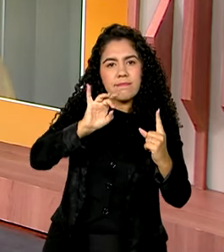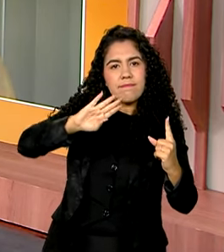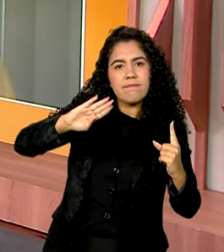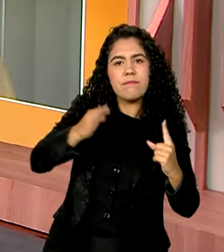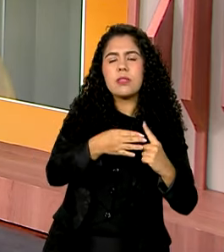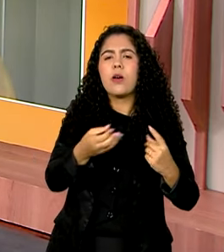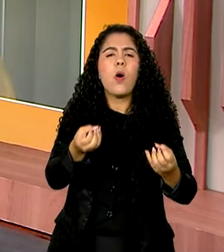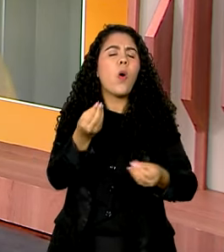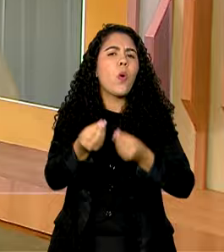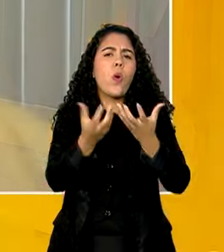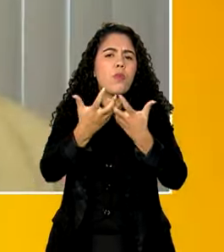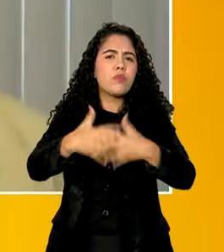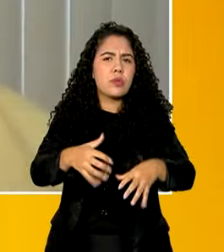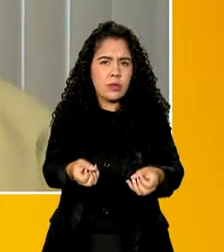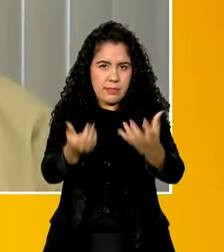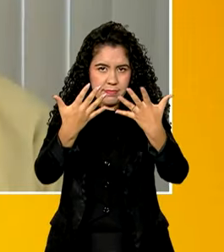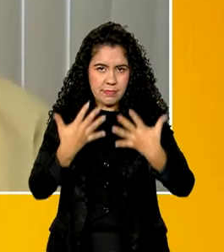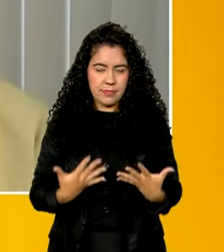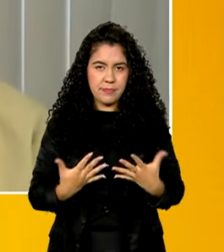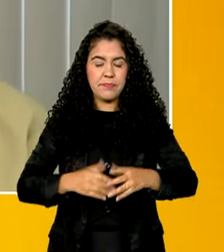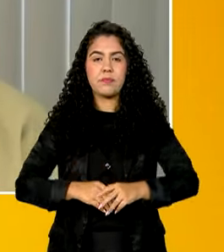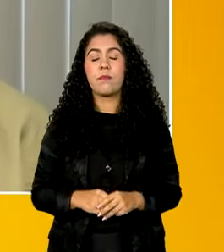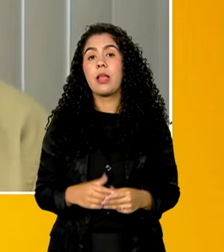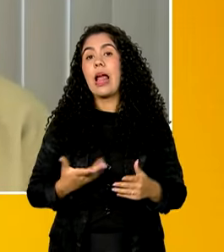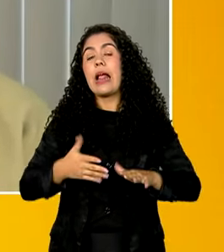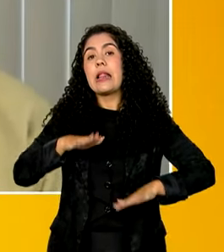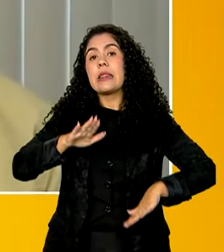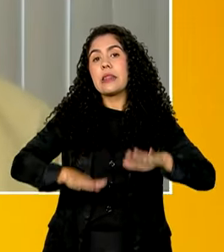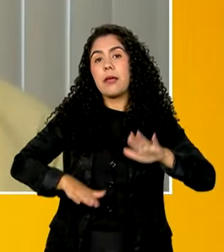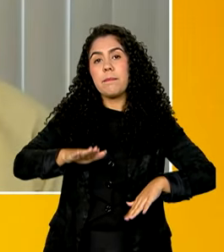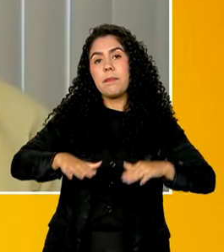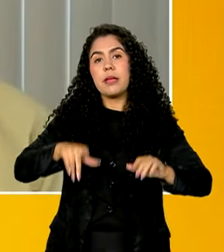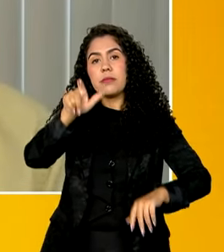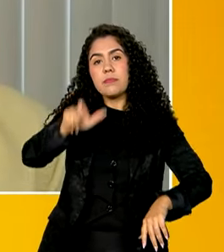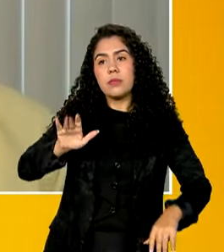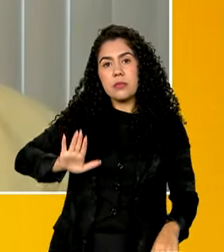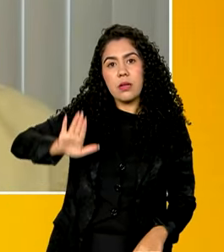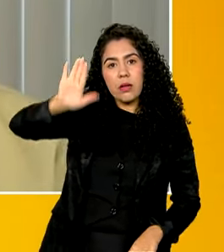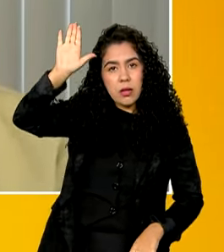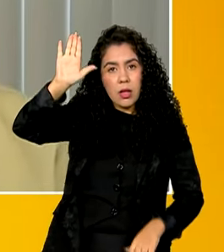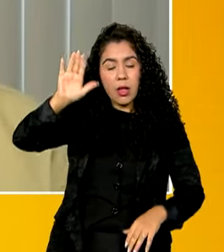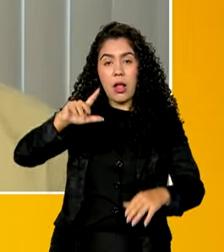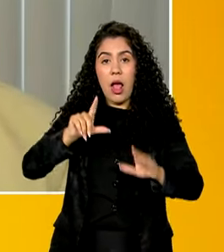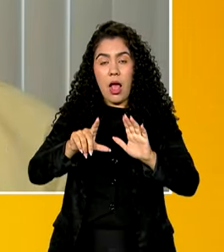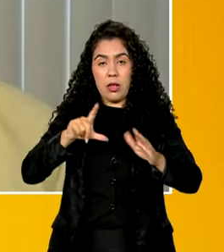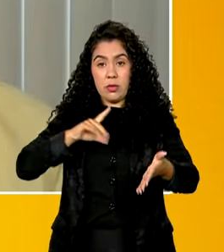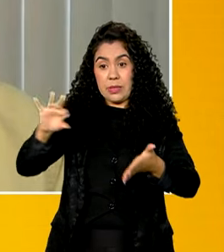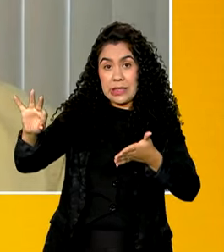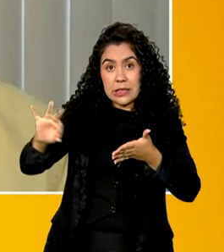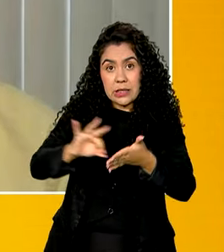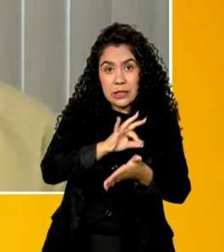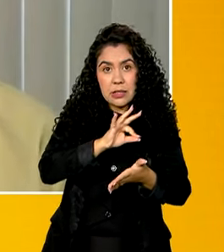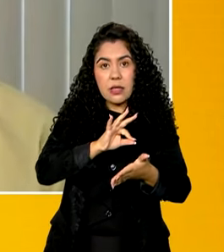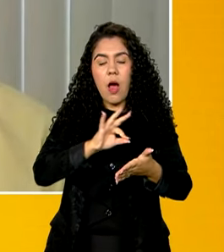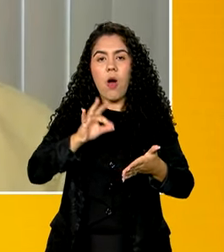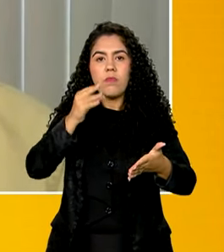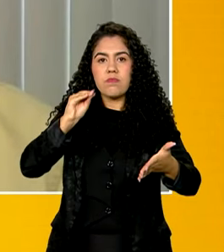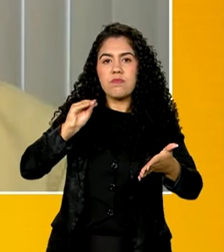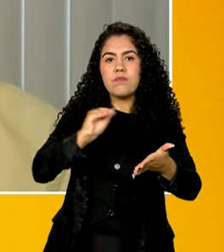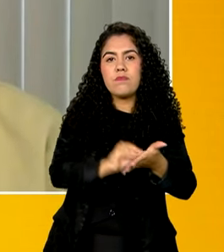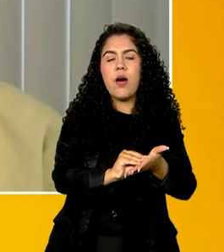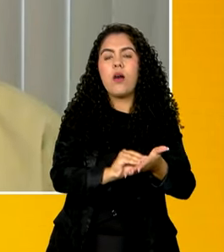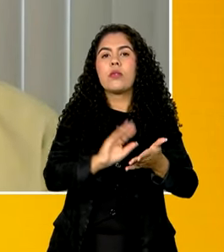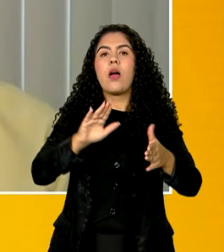assistência? Depende do candidato, tá? No ato da inscrição, os candidatos informaram qual é a necessidade que eles têm de atendimento